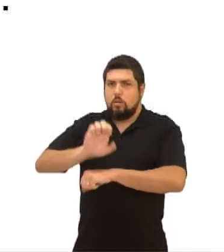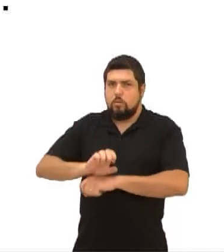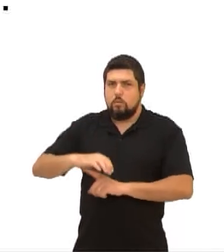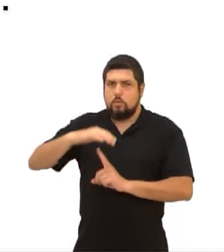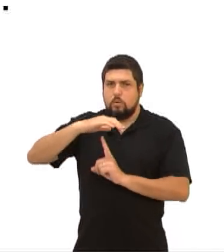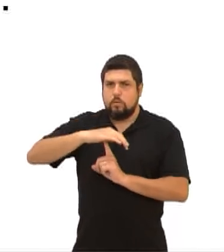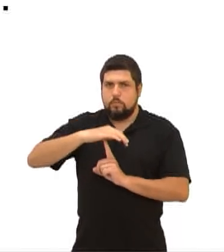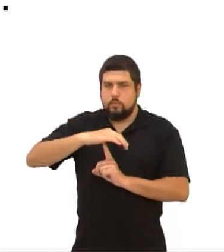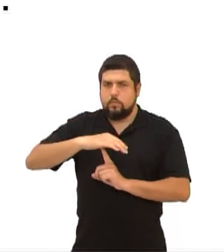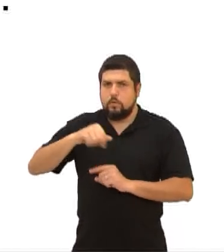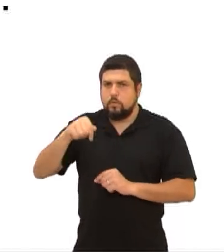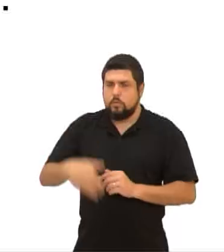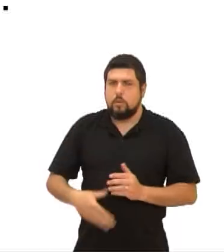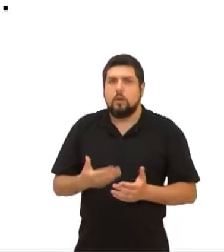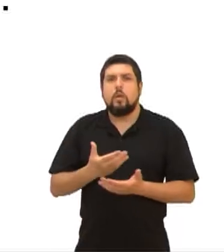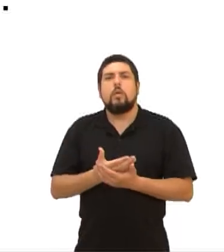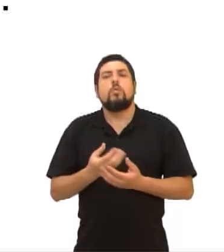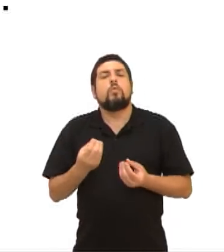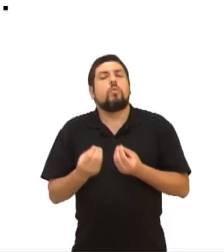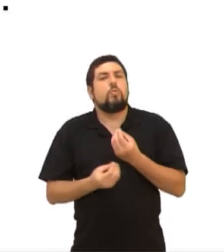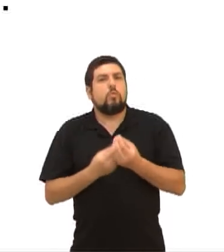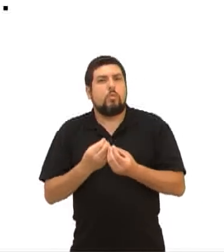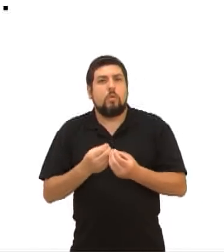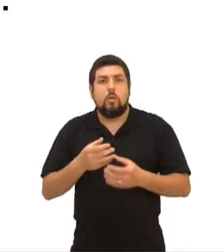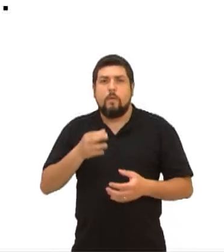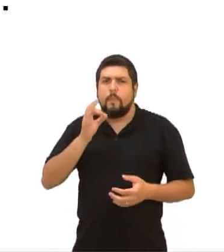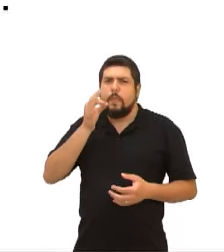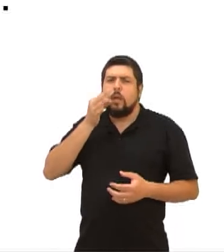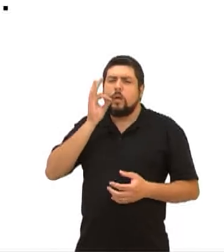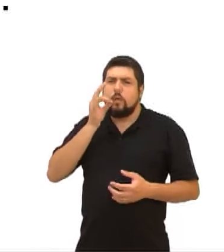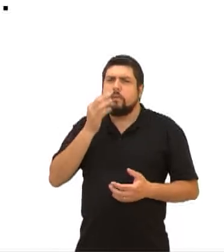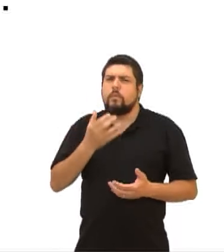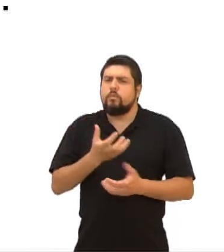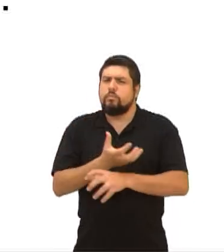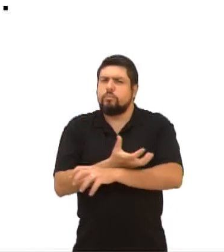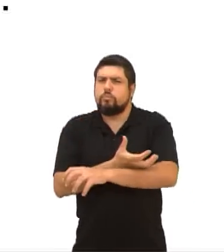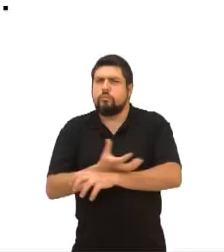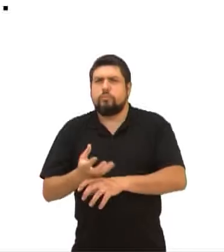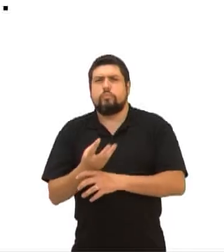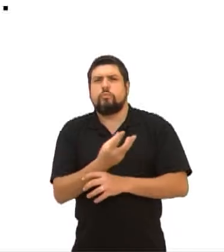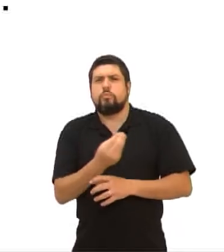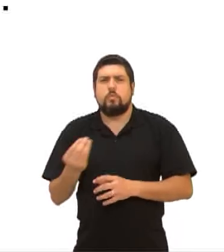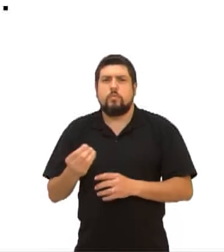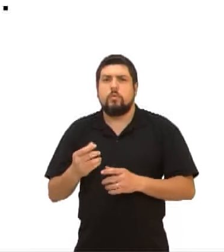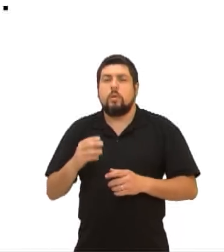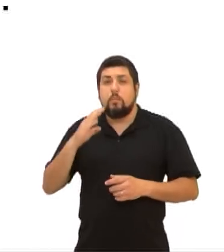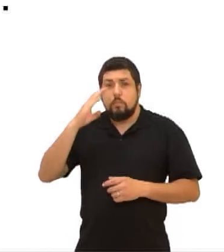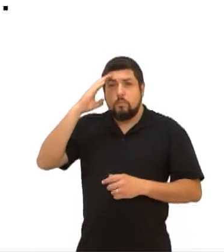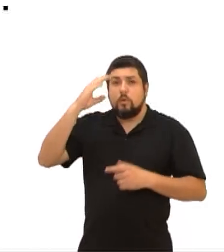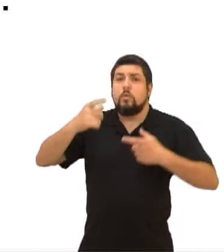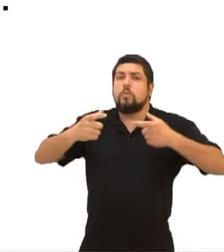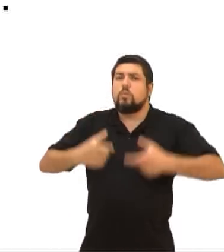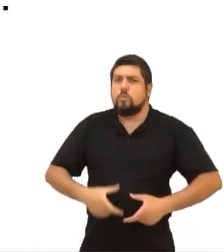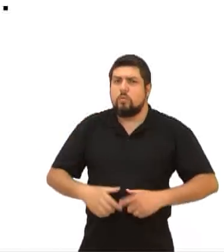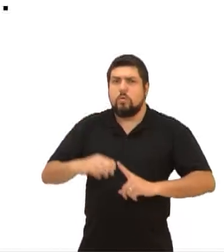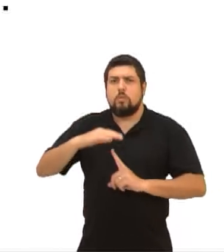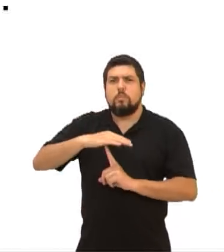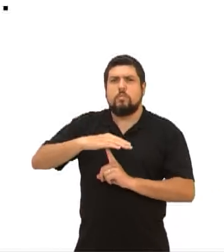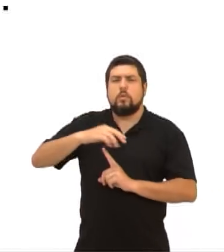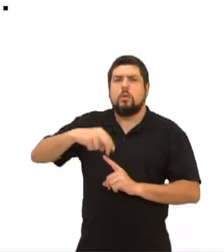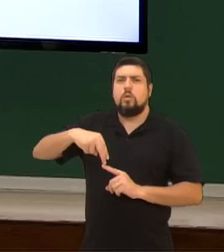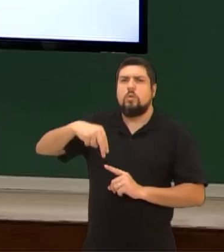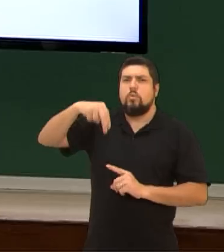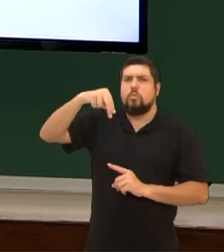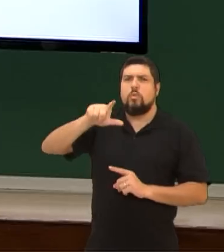no início da nossa aula, o café foi muito cultivado, principalmente na região norte do nosso estado, a região